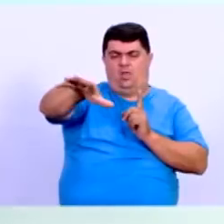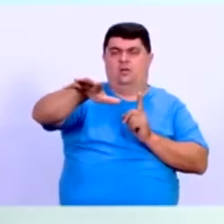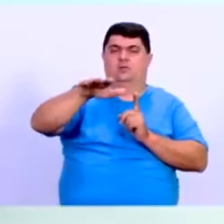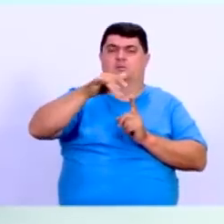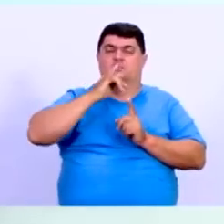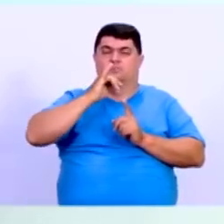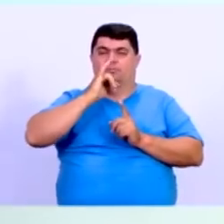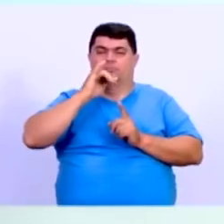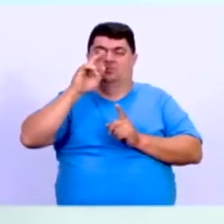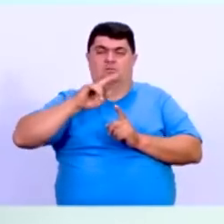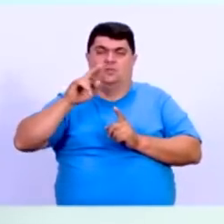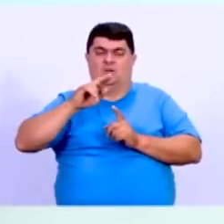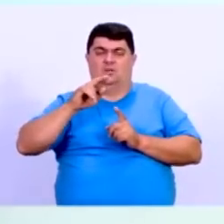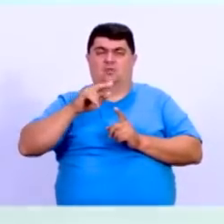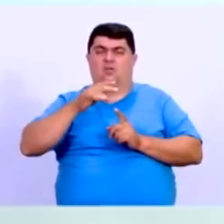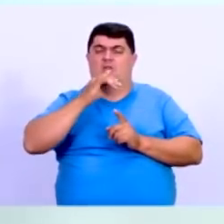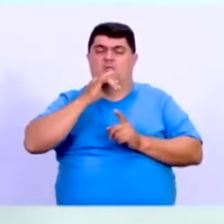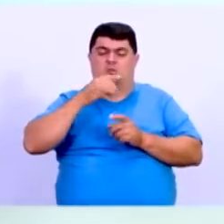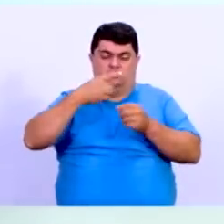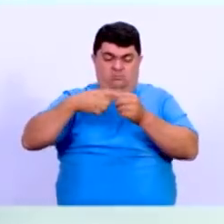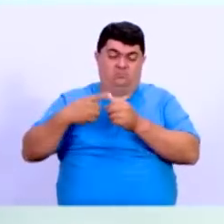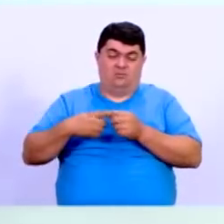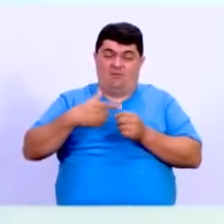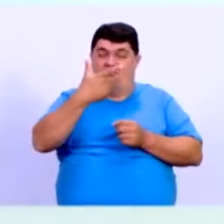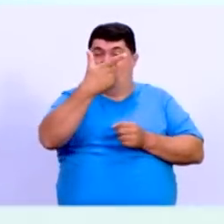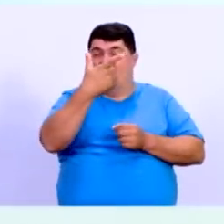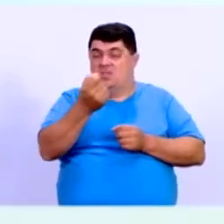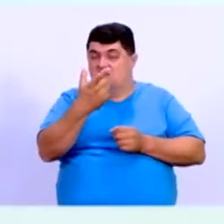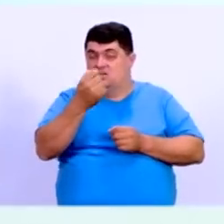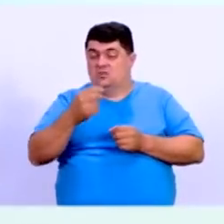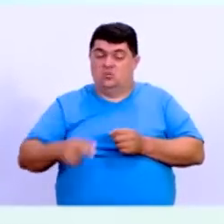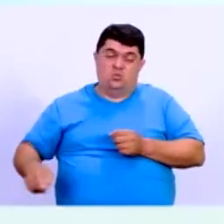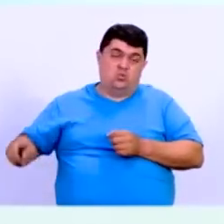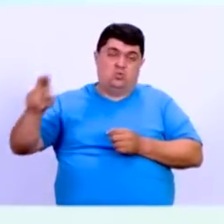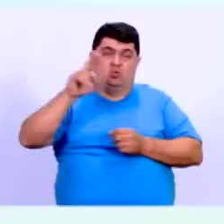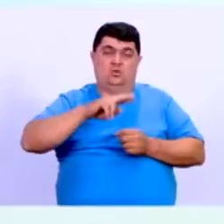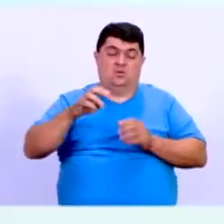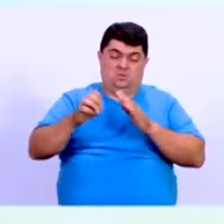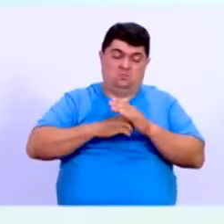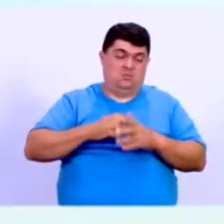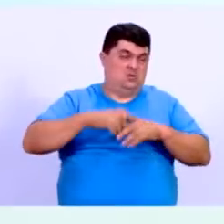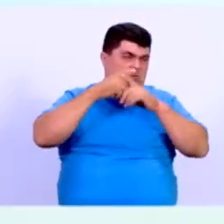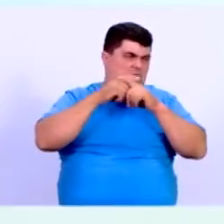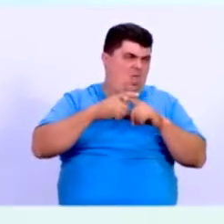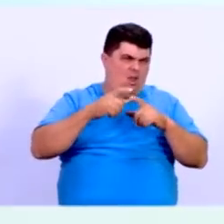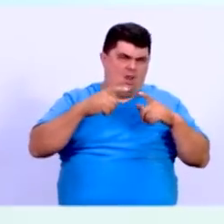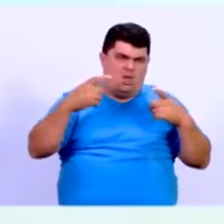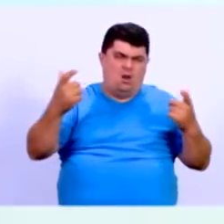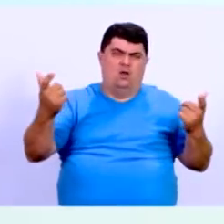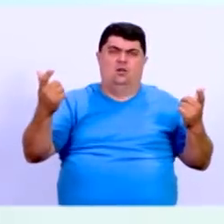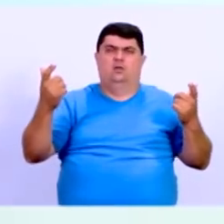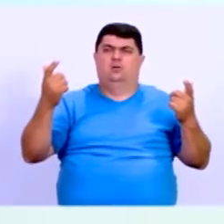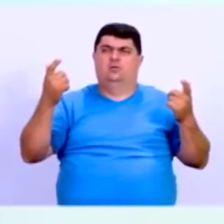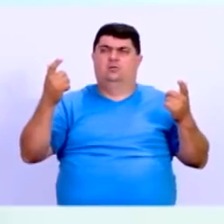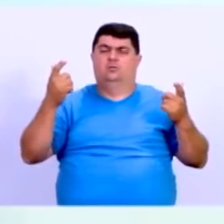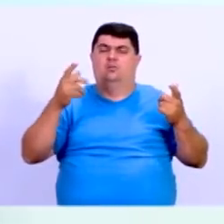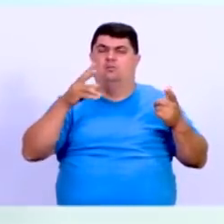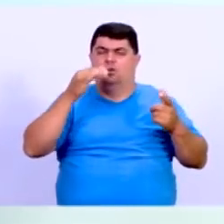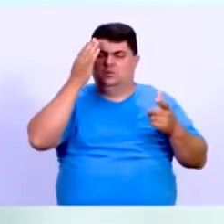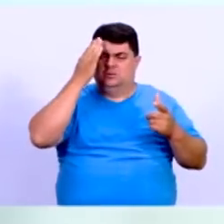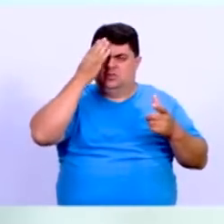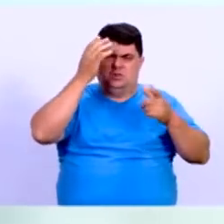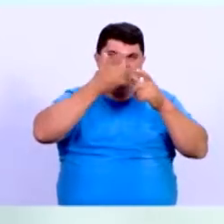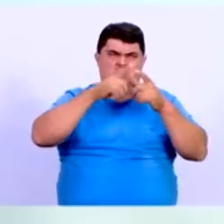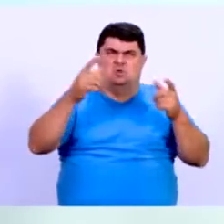utilizado ali por pelo menos uns 20 estados no Brasil inteiro. Nossa, professor, que empresa é essa? Pois é. Vamos entender que essa empresa é